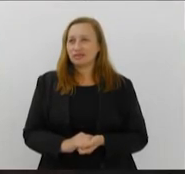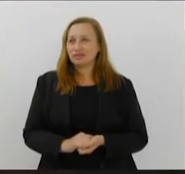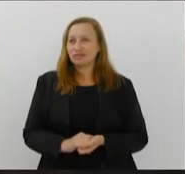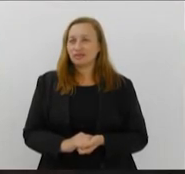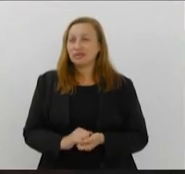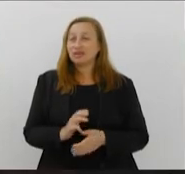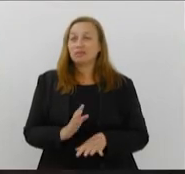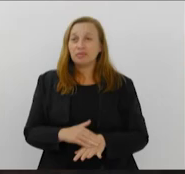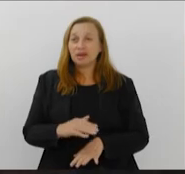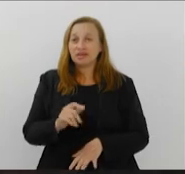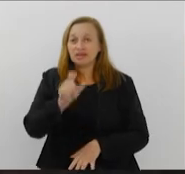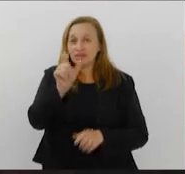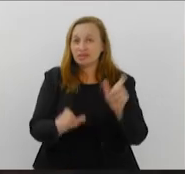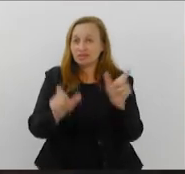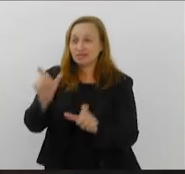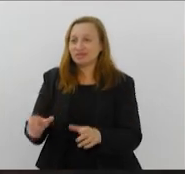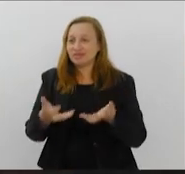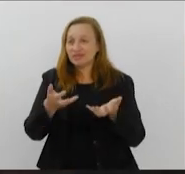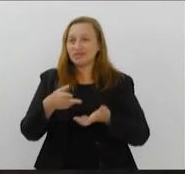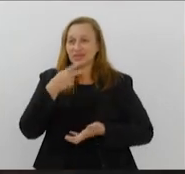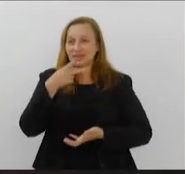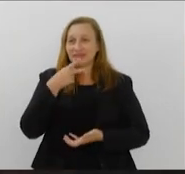Mais alguém quer colaborar?